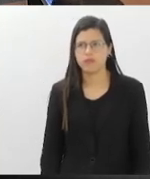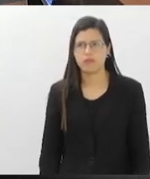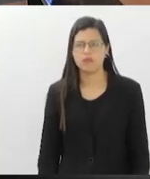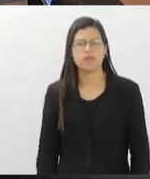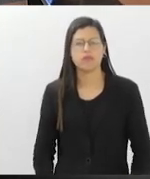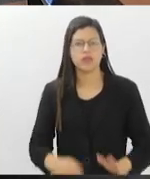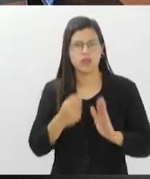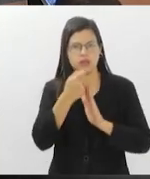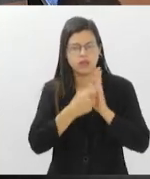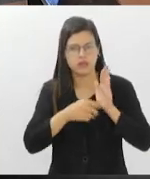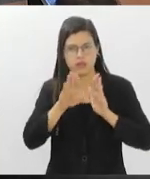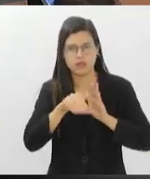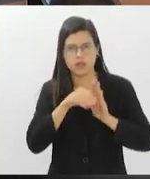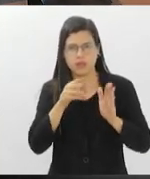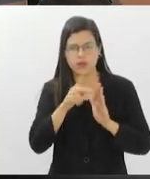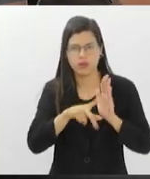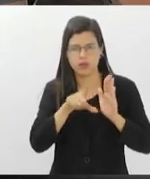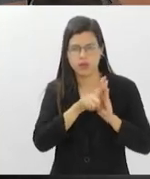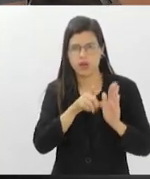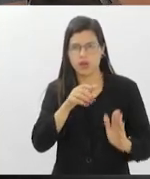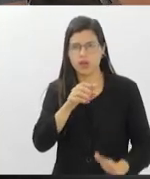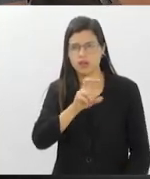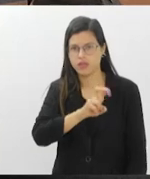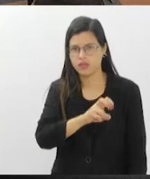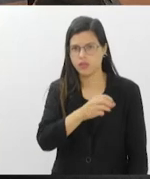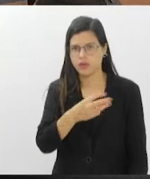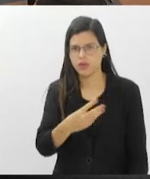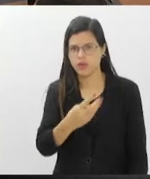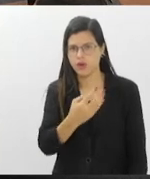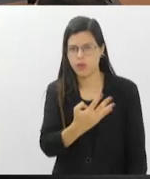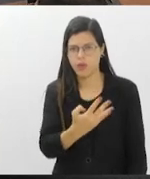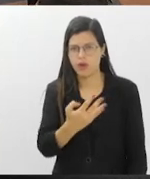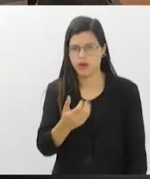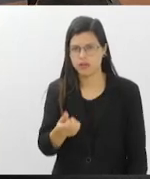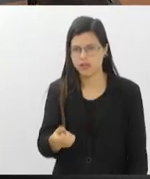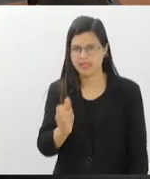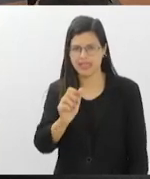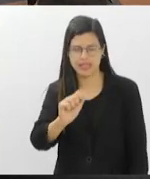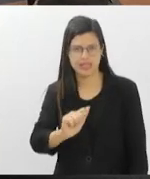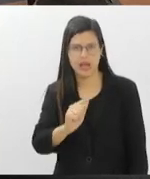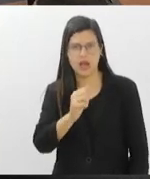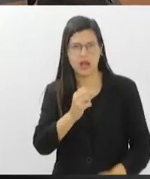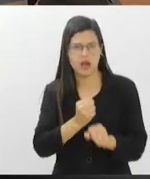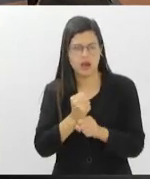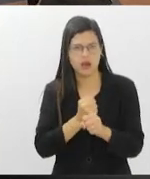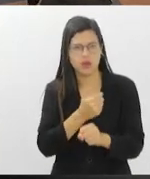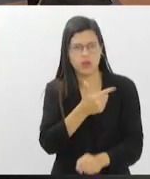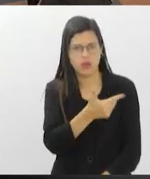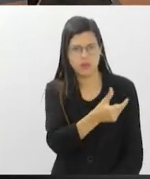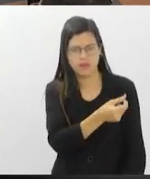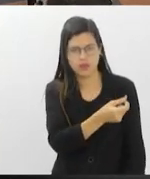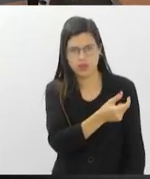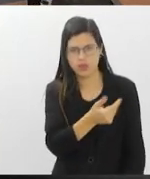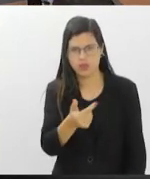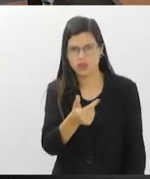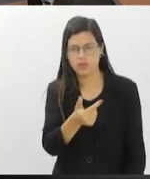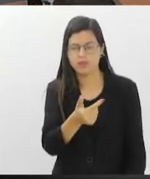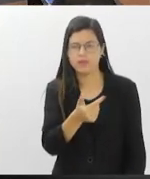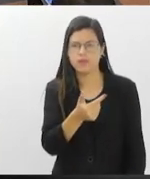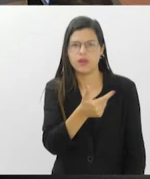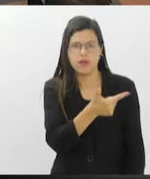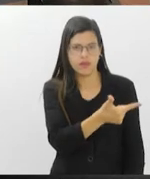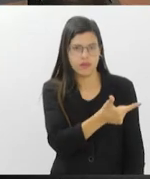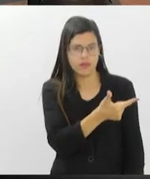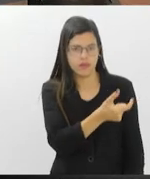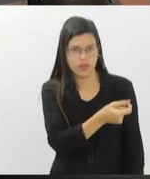Redação do vencido assim emendada. Projeto de lei número 5346-A, de 2022, de autoria do deputado Anderson